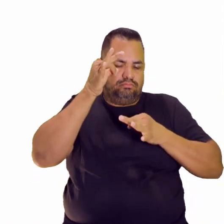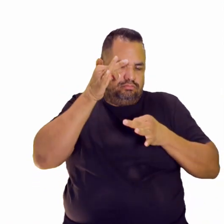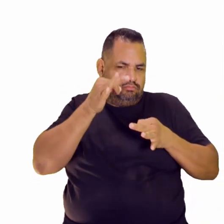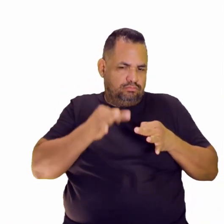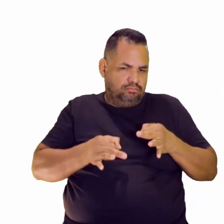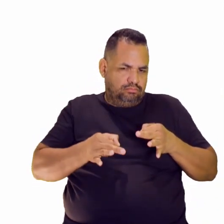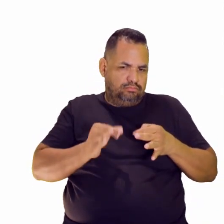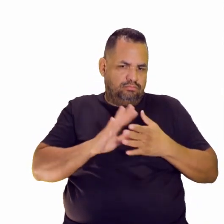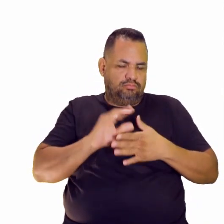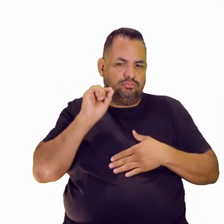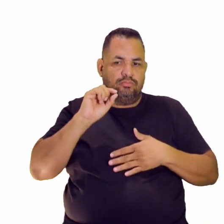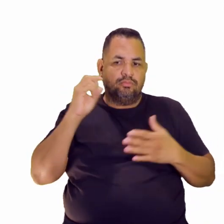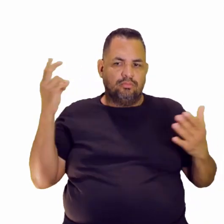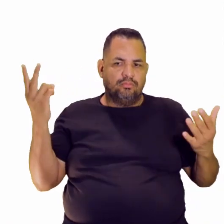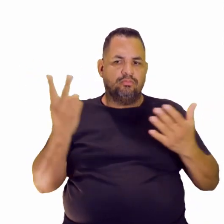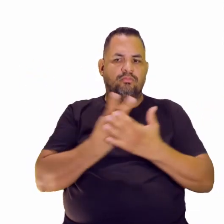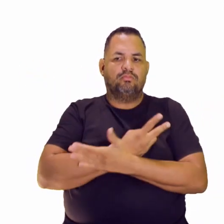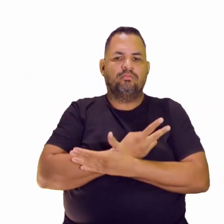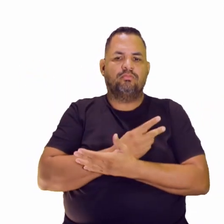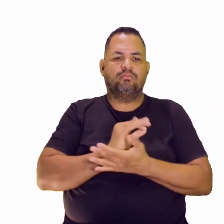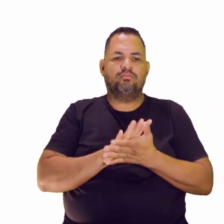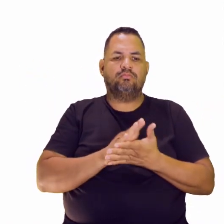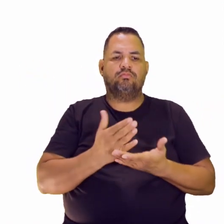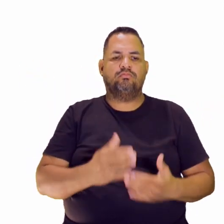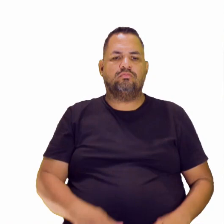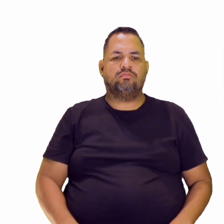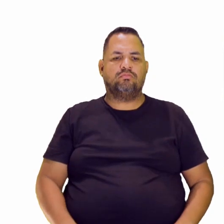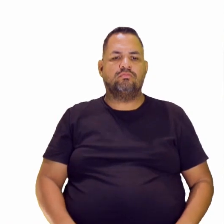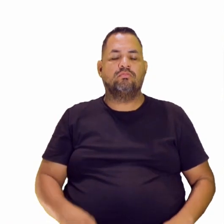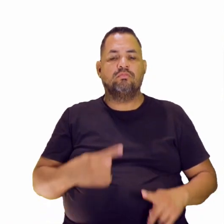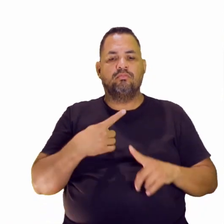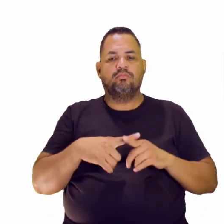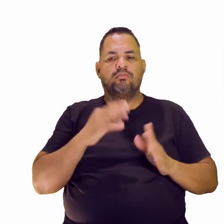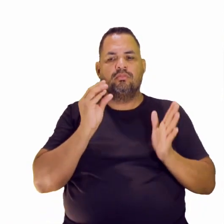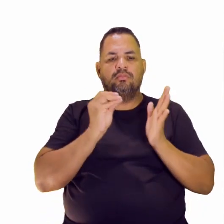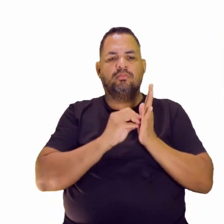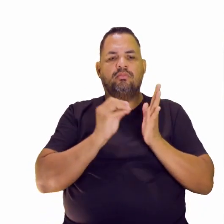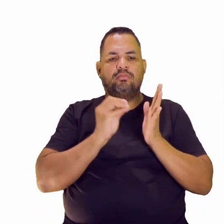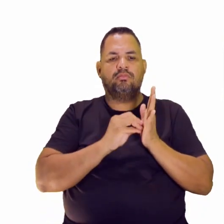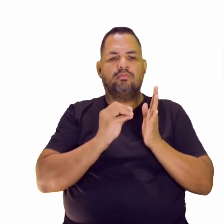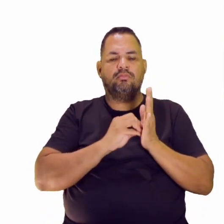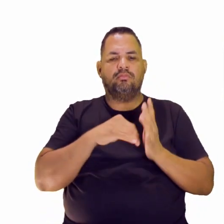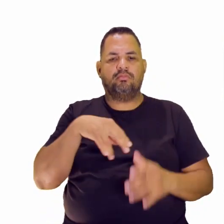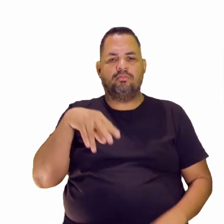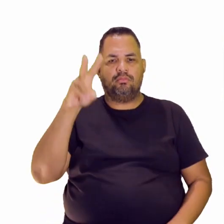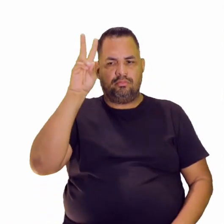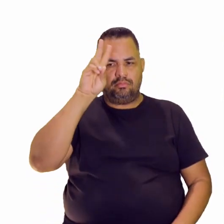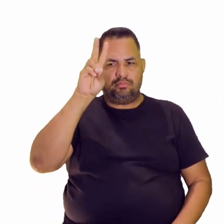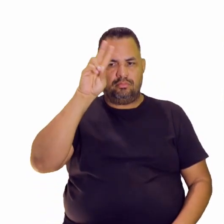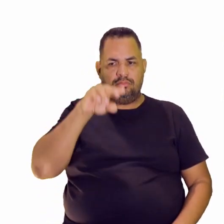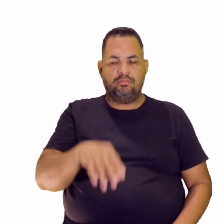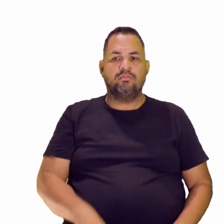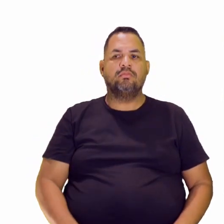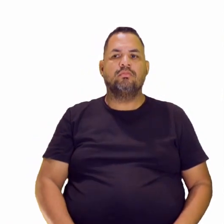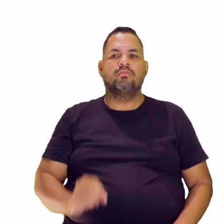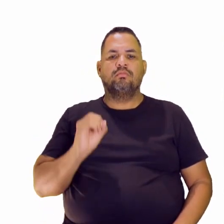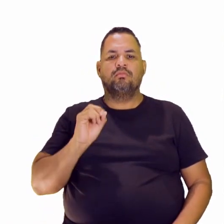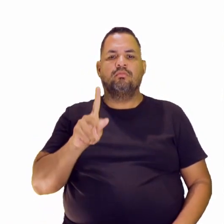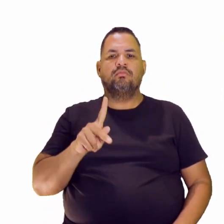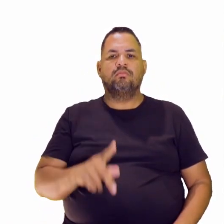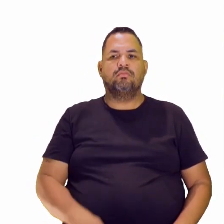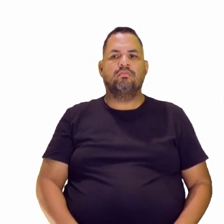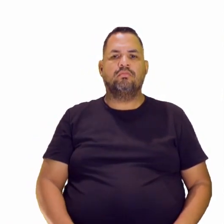reconstituir minuciosamente o acontecido, pois faltavam mais relatos,